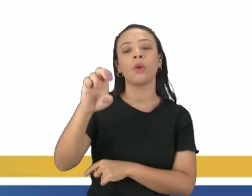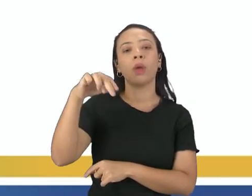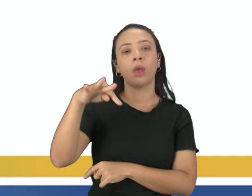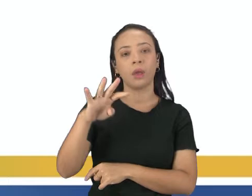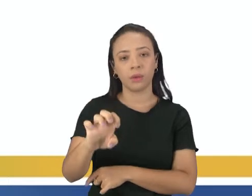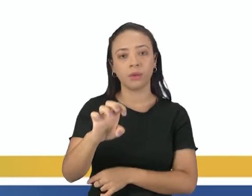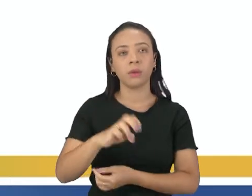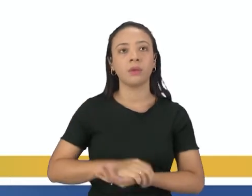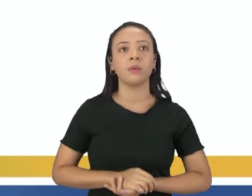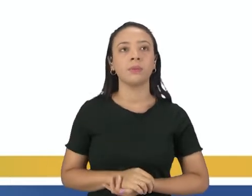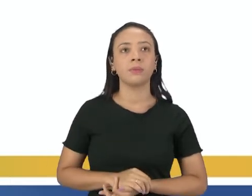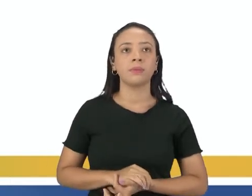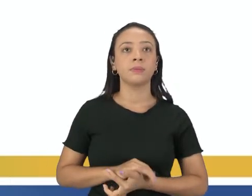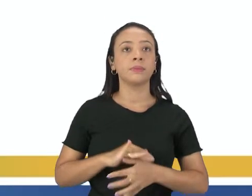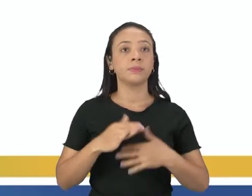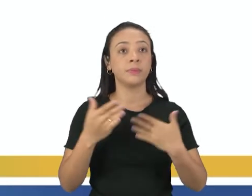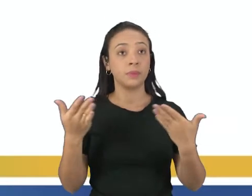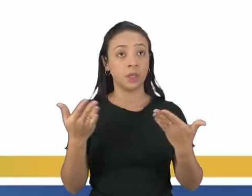certo?